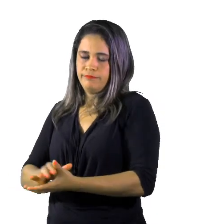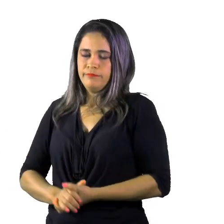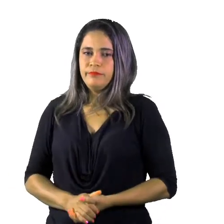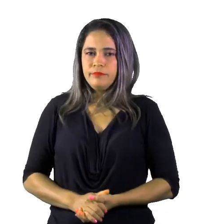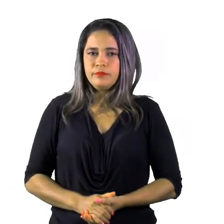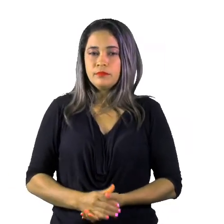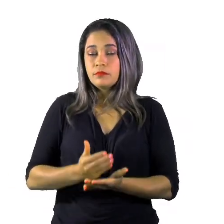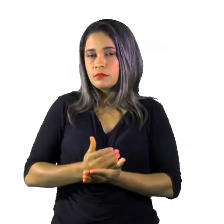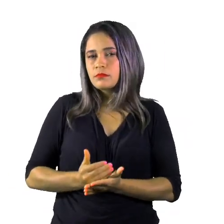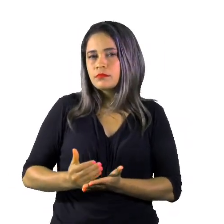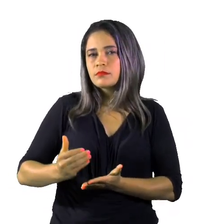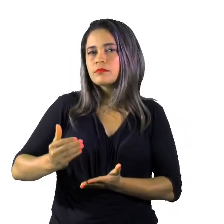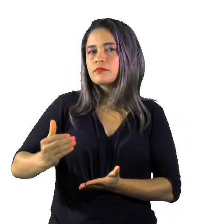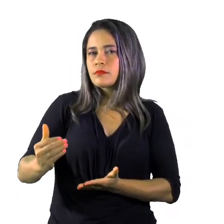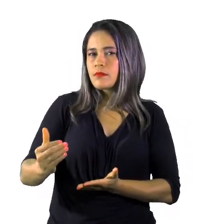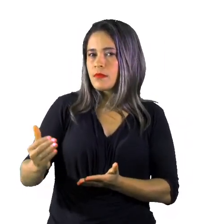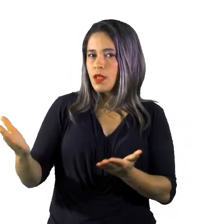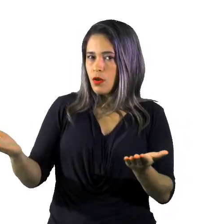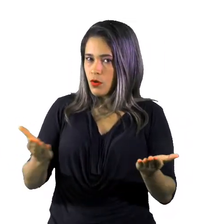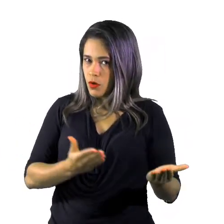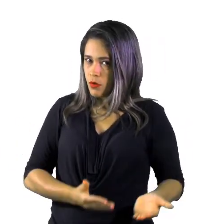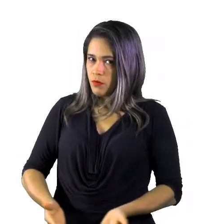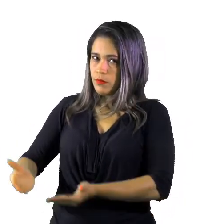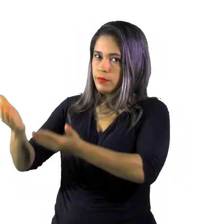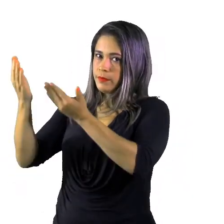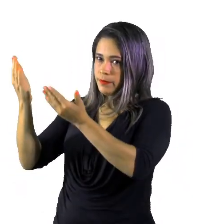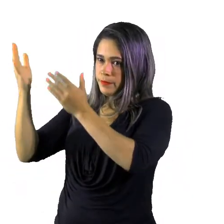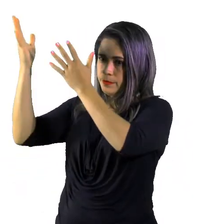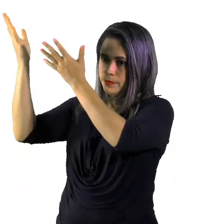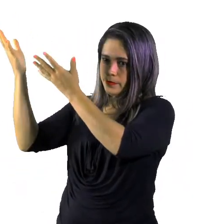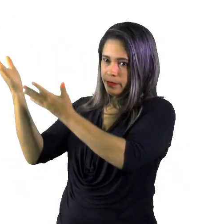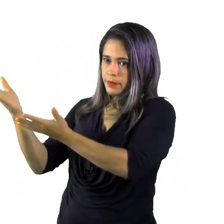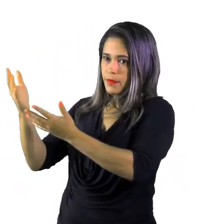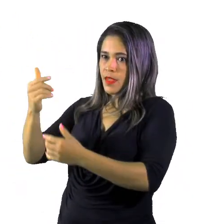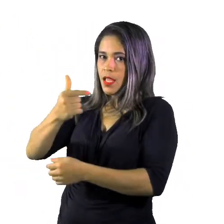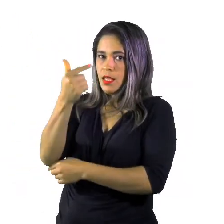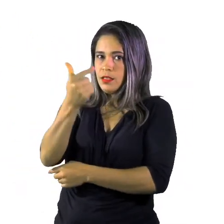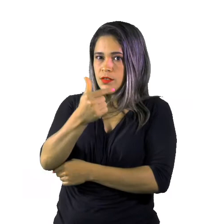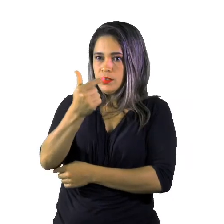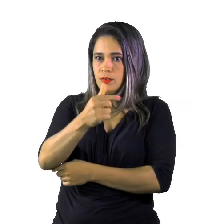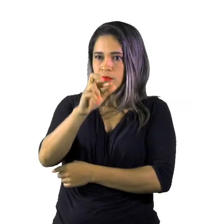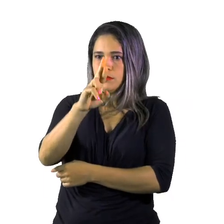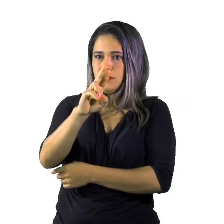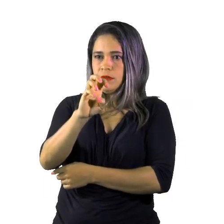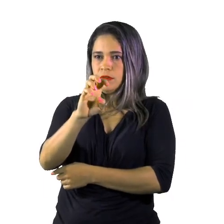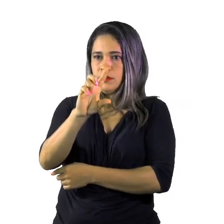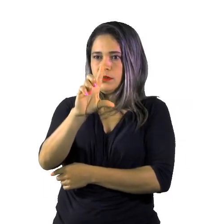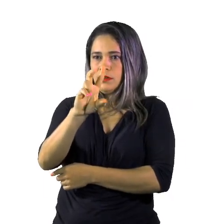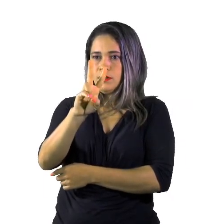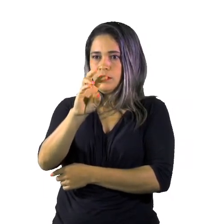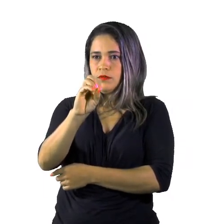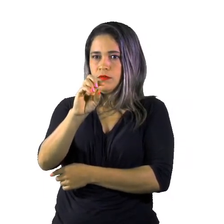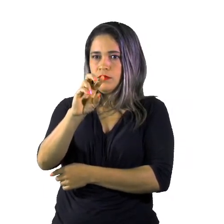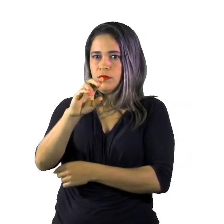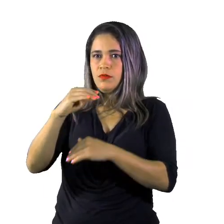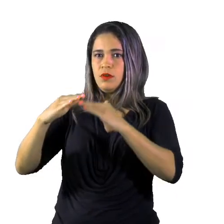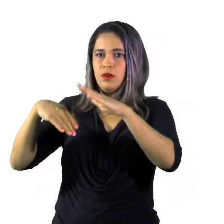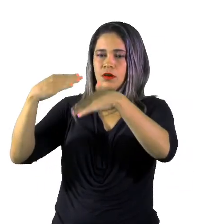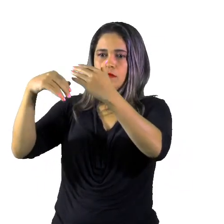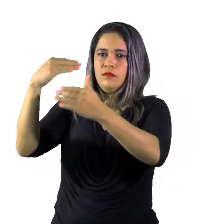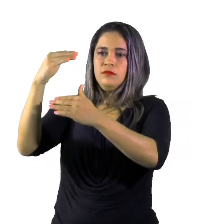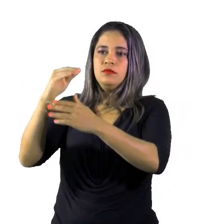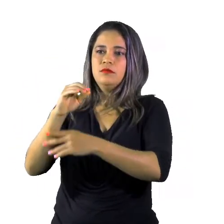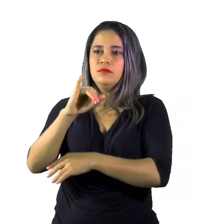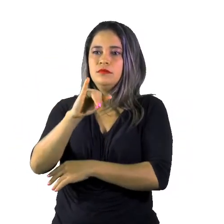Continuando, eu trago para vocês agora a segunda Revolução Industrial. O que modificou a partir da segunda Revolução Industrial